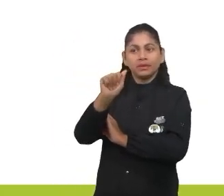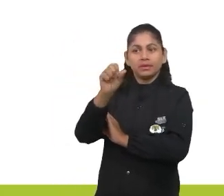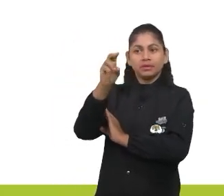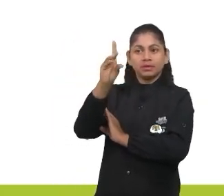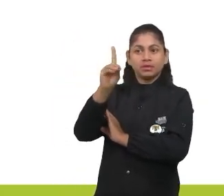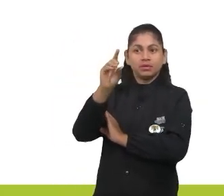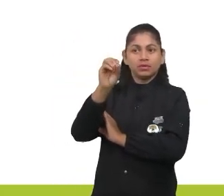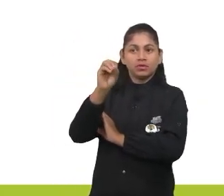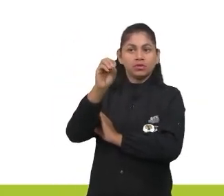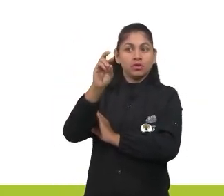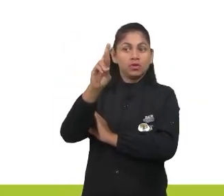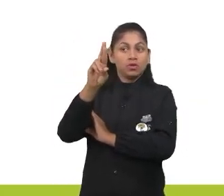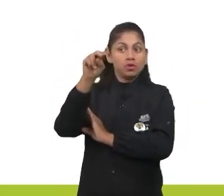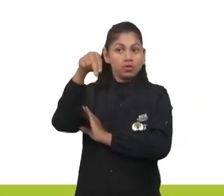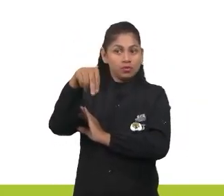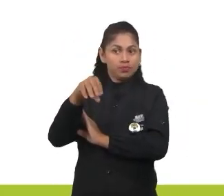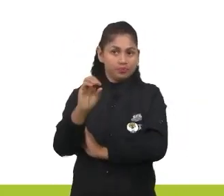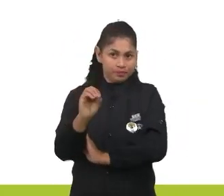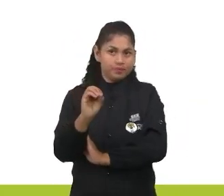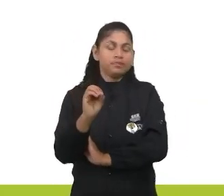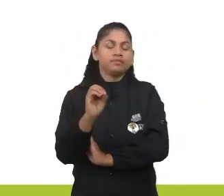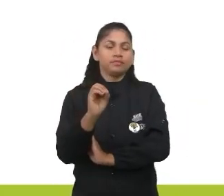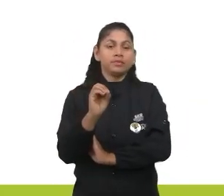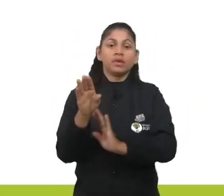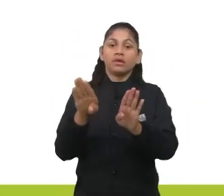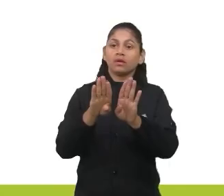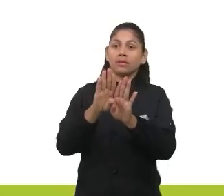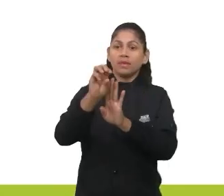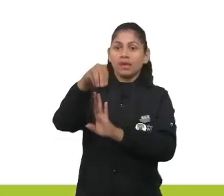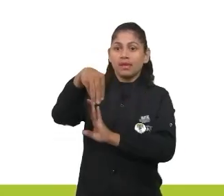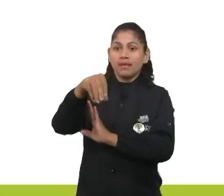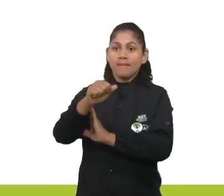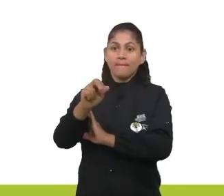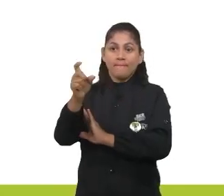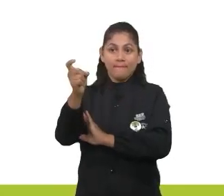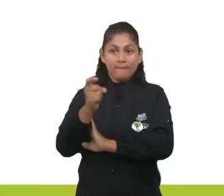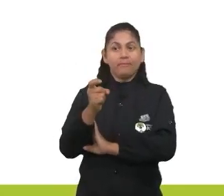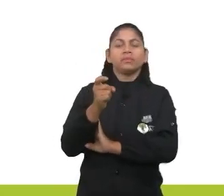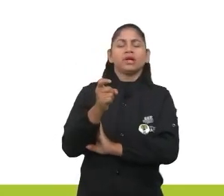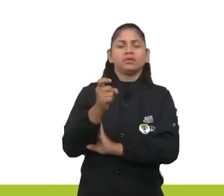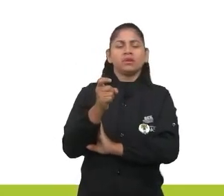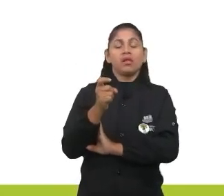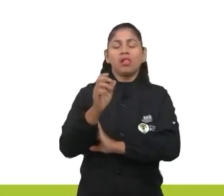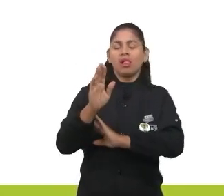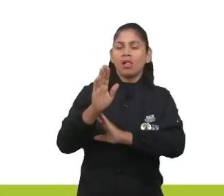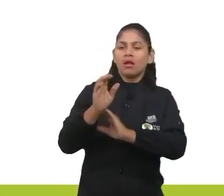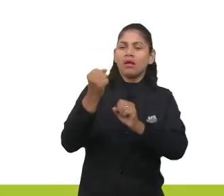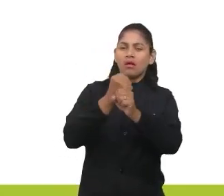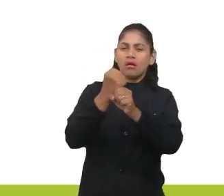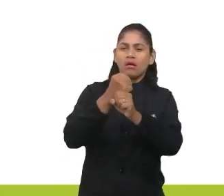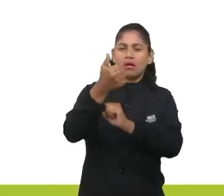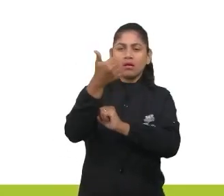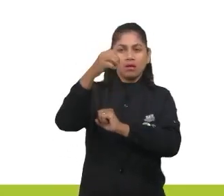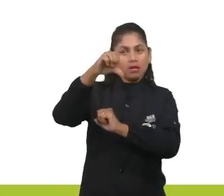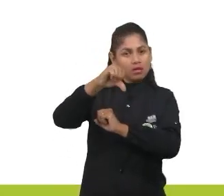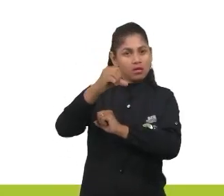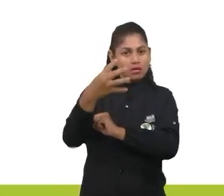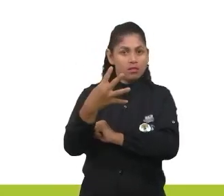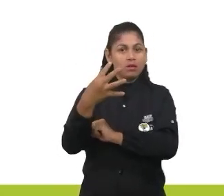1947. Eles desenvolveram uma análise voltada aos meios de